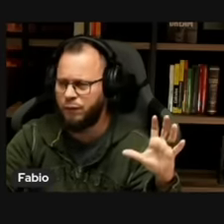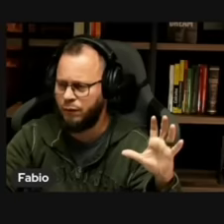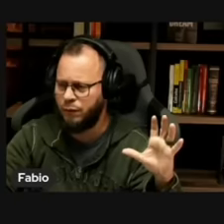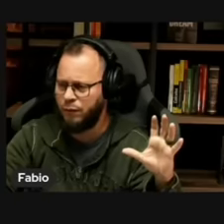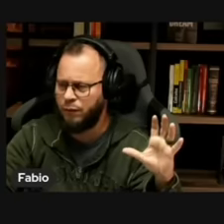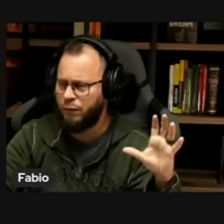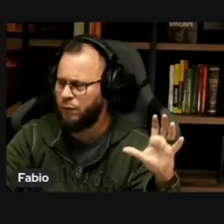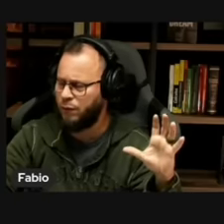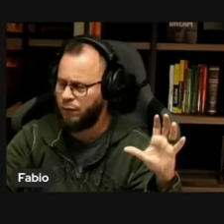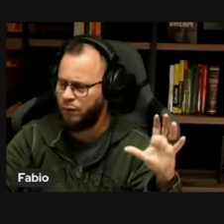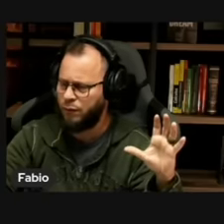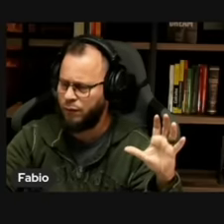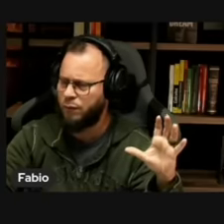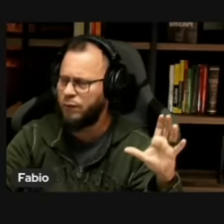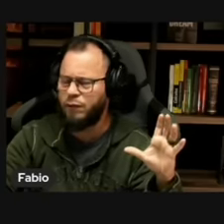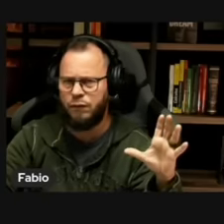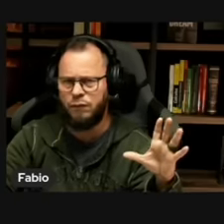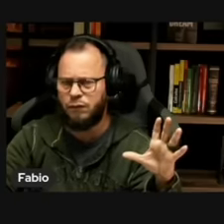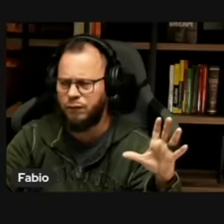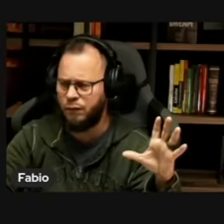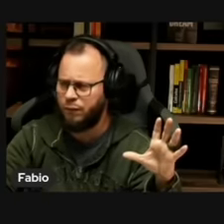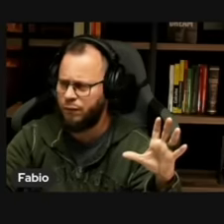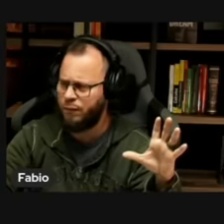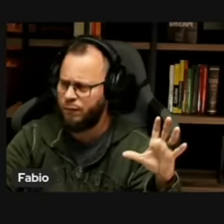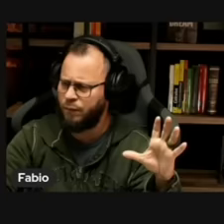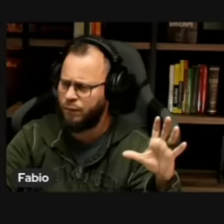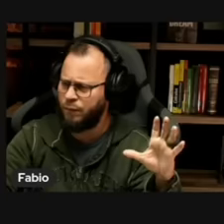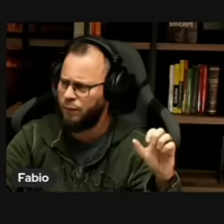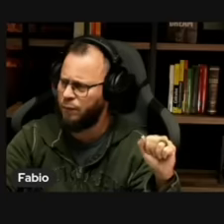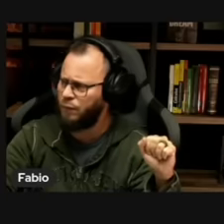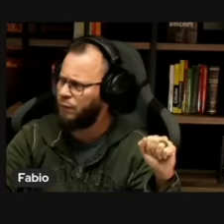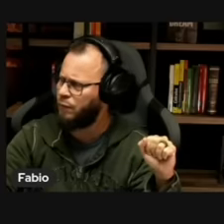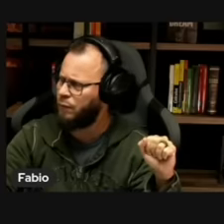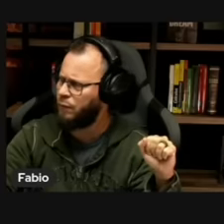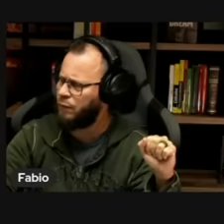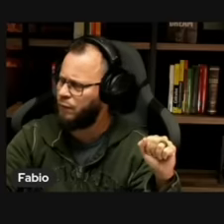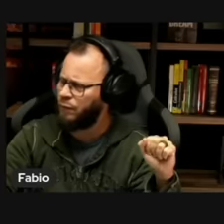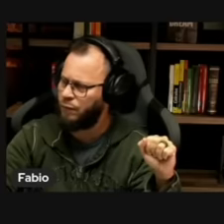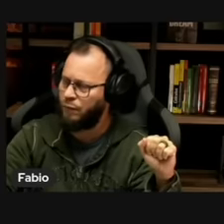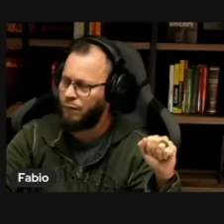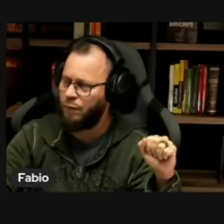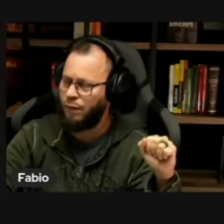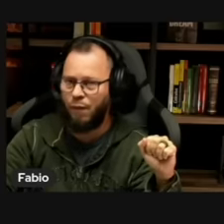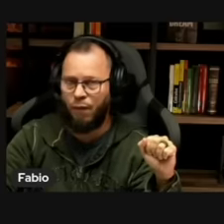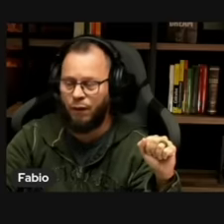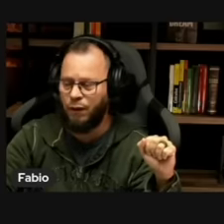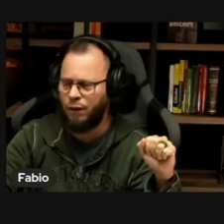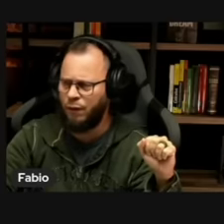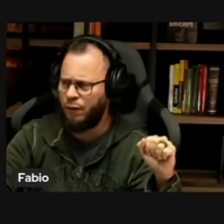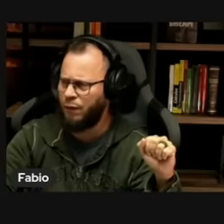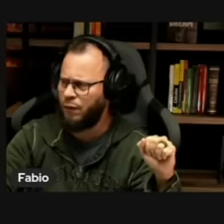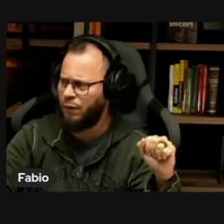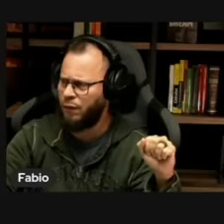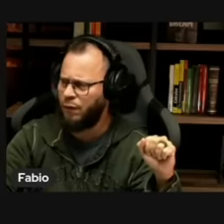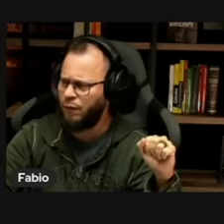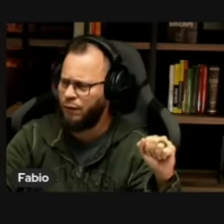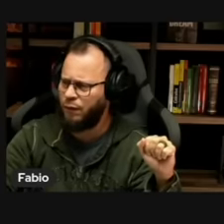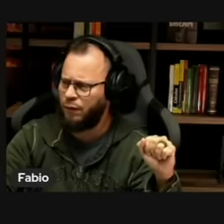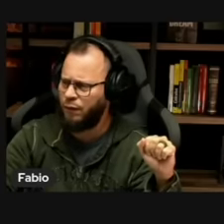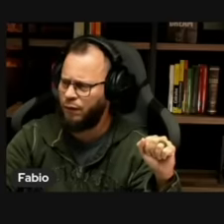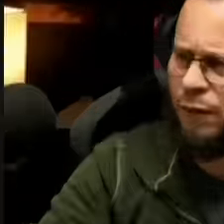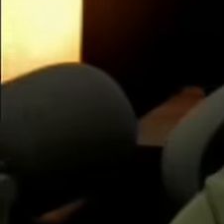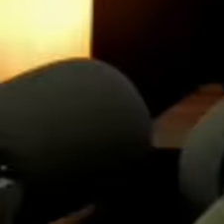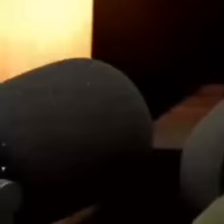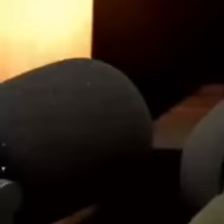direitista porque os empresários Sério que trabalha no ar negócio que tem comércio com o exterior que exporta pra Europa